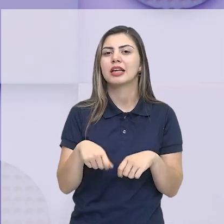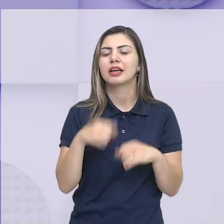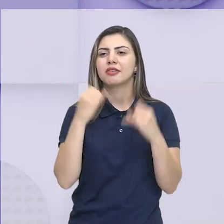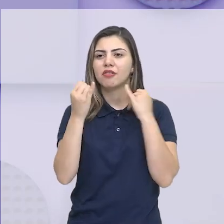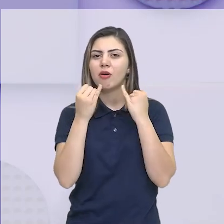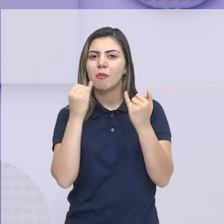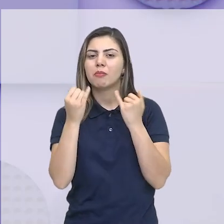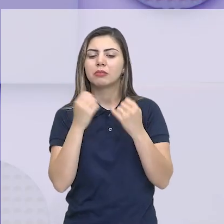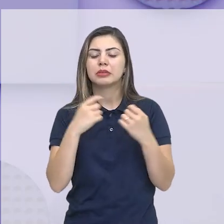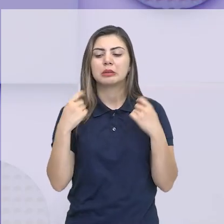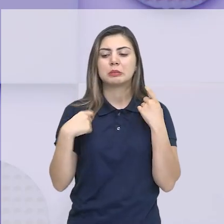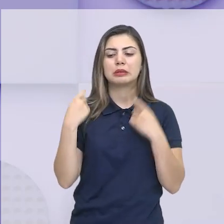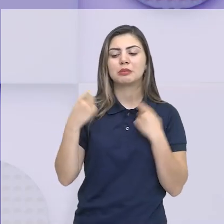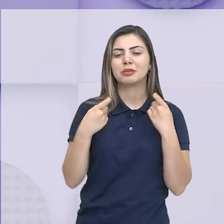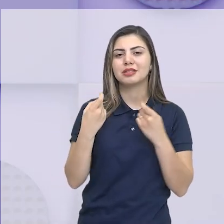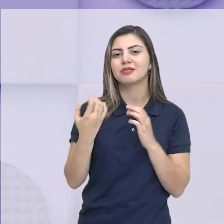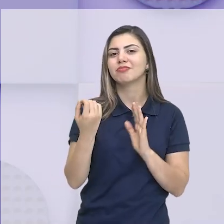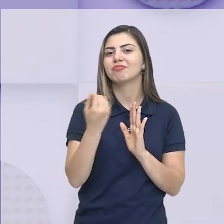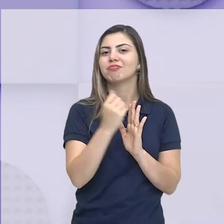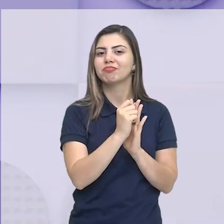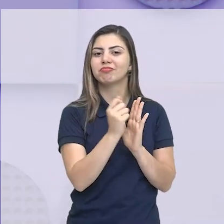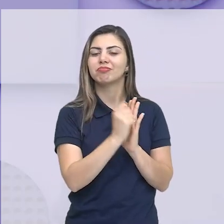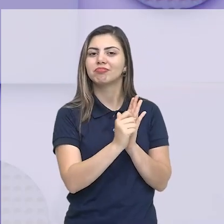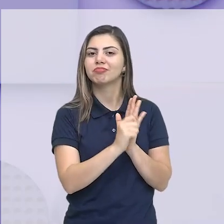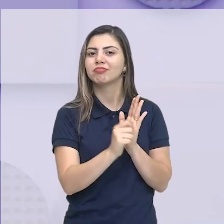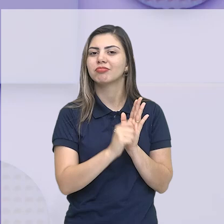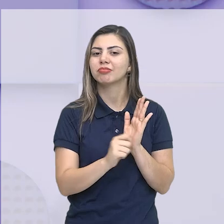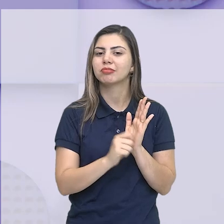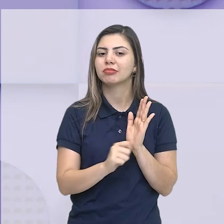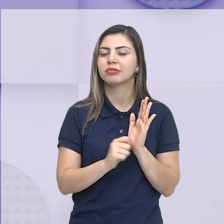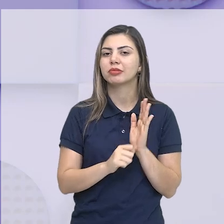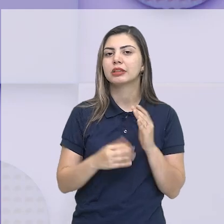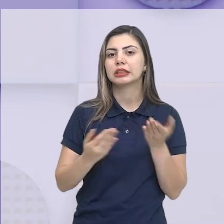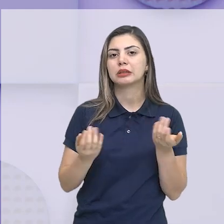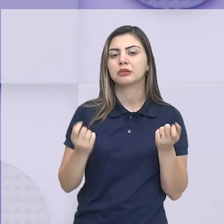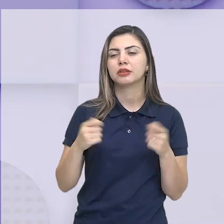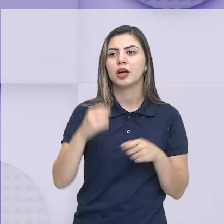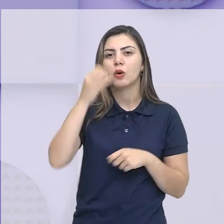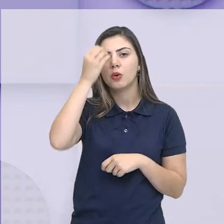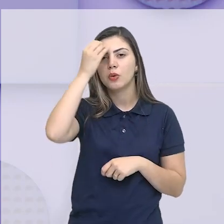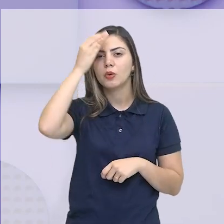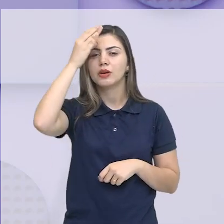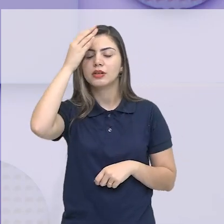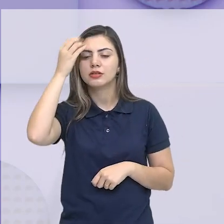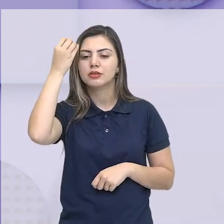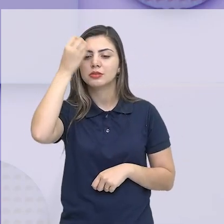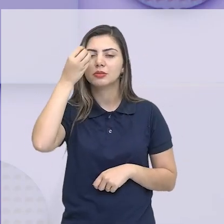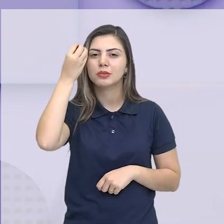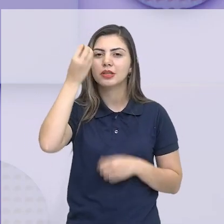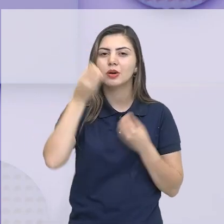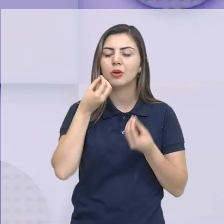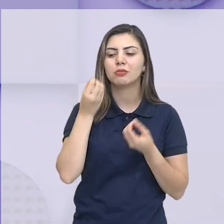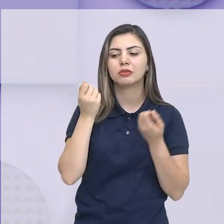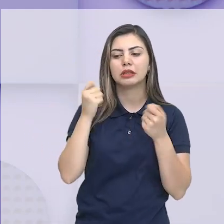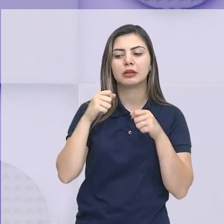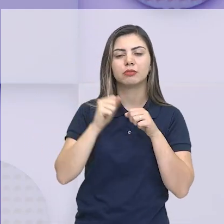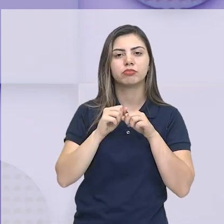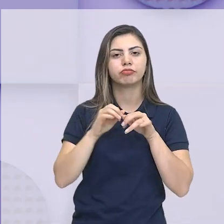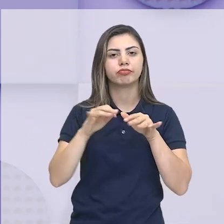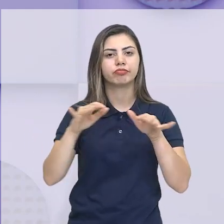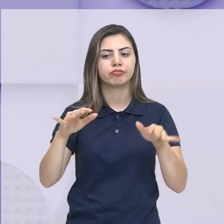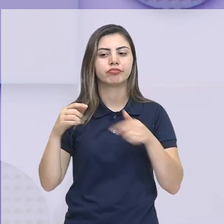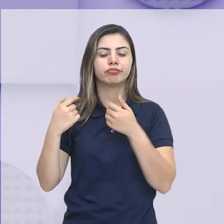de externar essa preocupação e de fazer com que essa preocupação, esse conhecimento seja passado